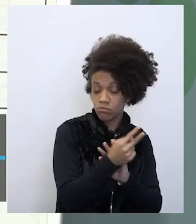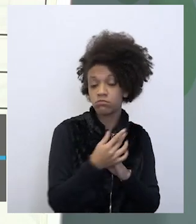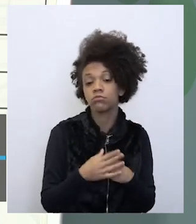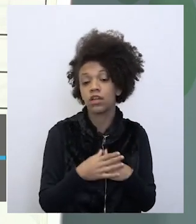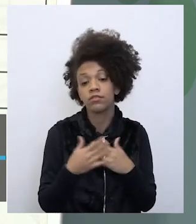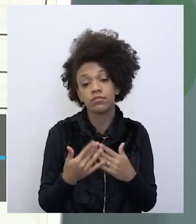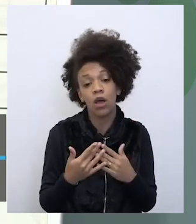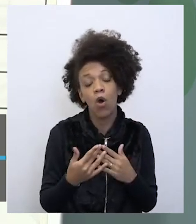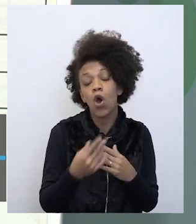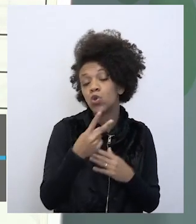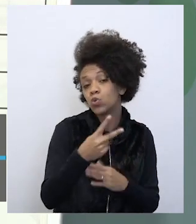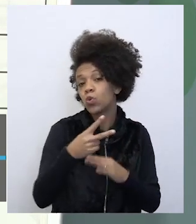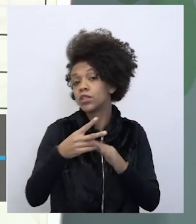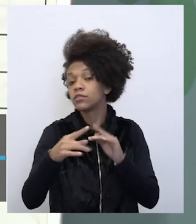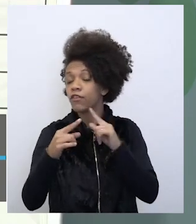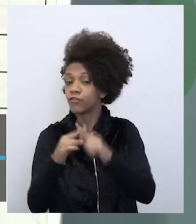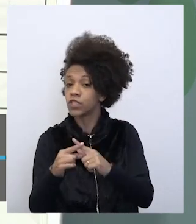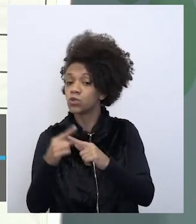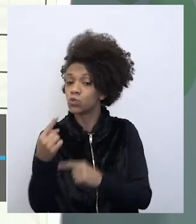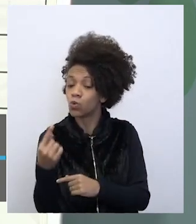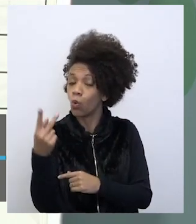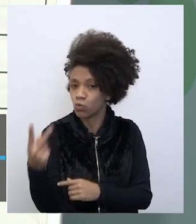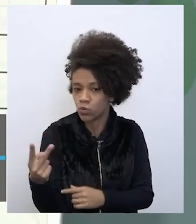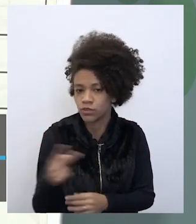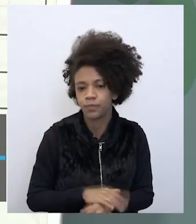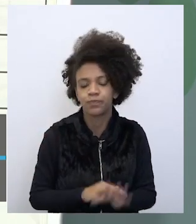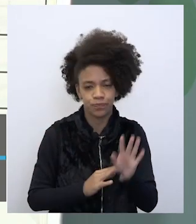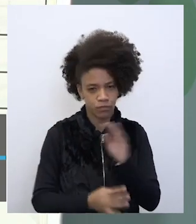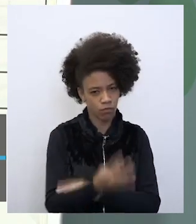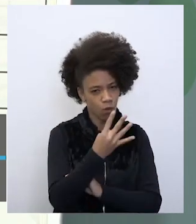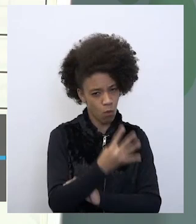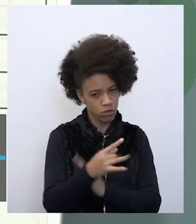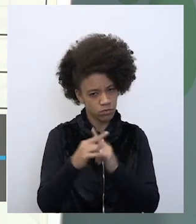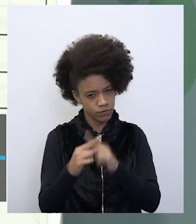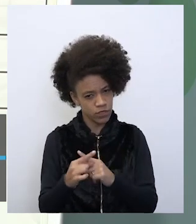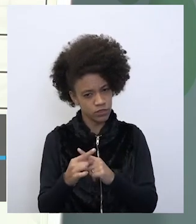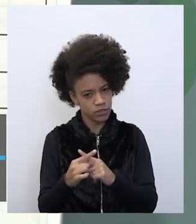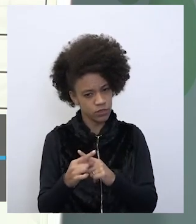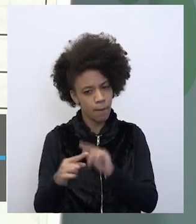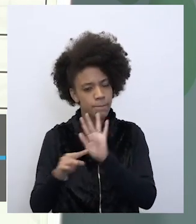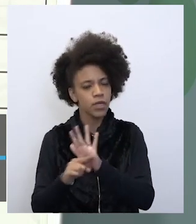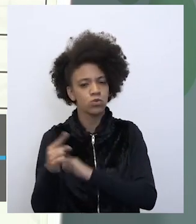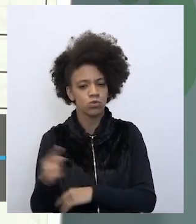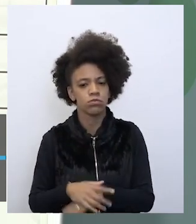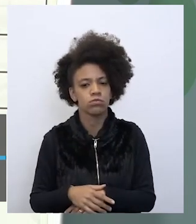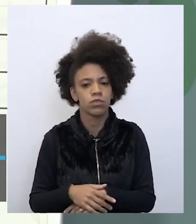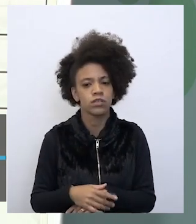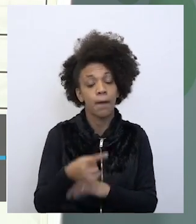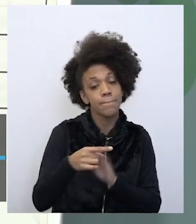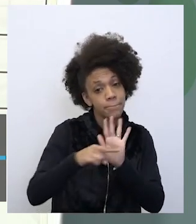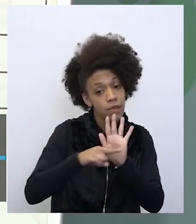menos, 2 vezes 1, 2. Aqui, 4 vezes menos 1, sinais diferentes menos, 4 vezes